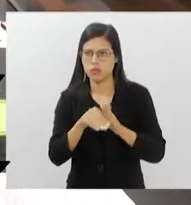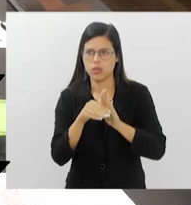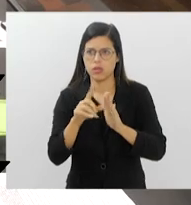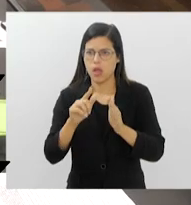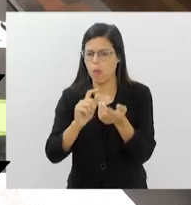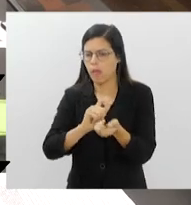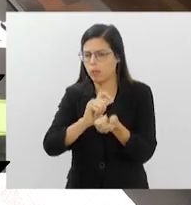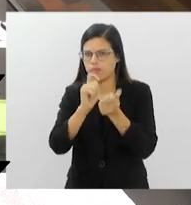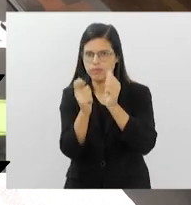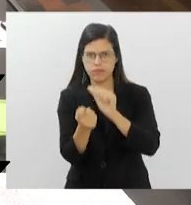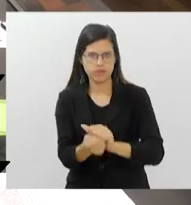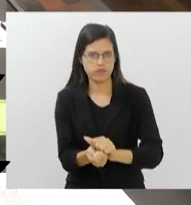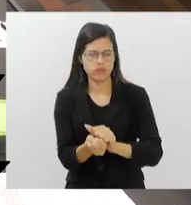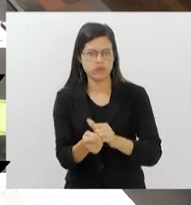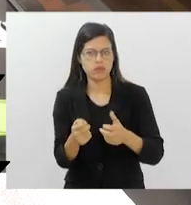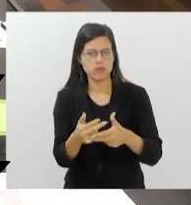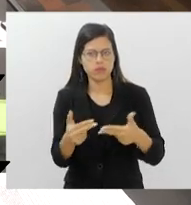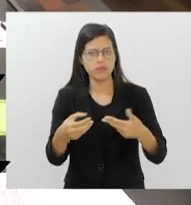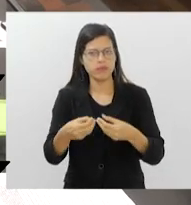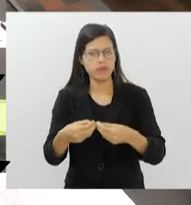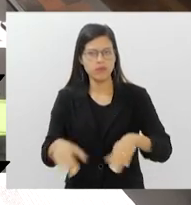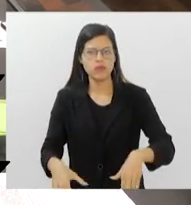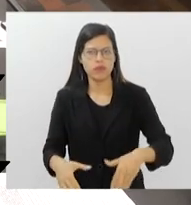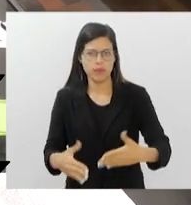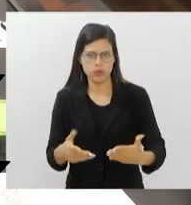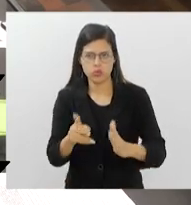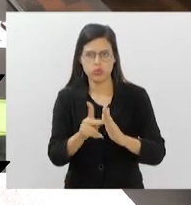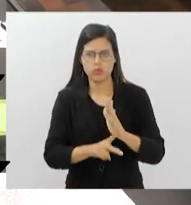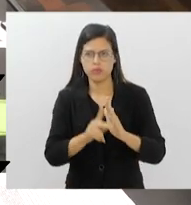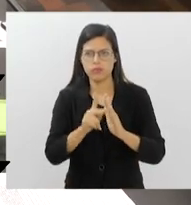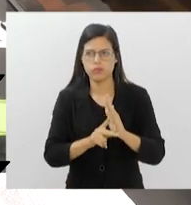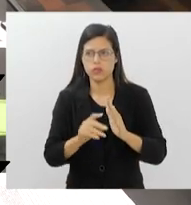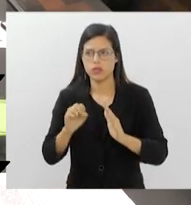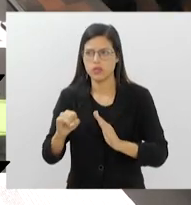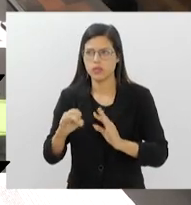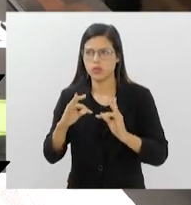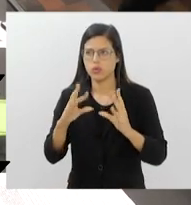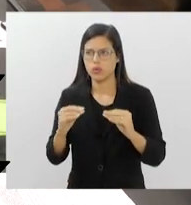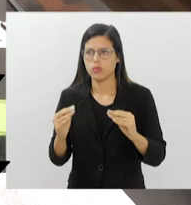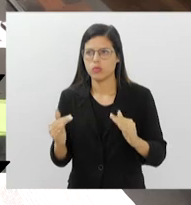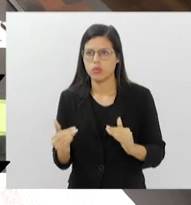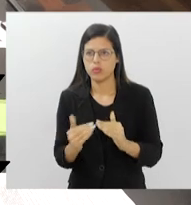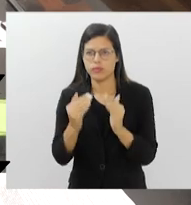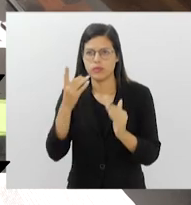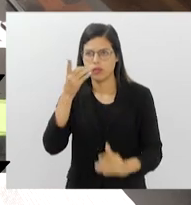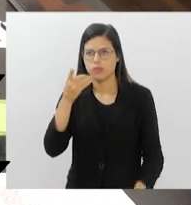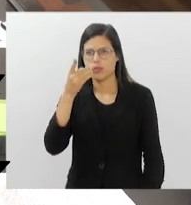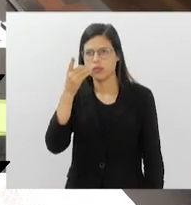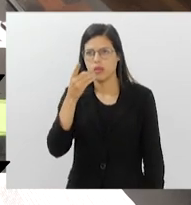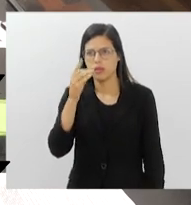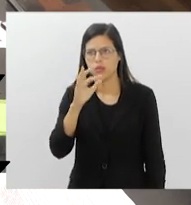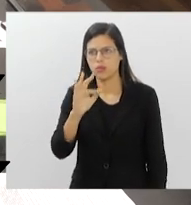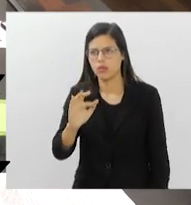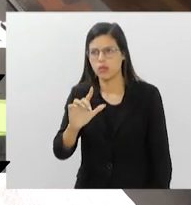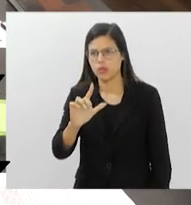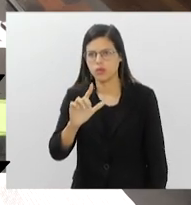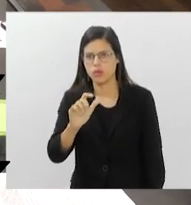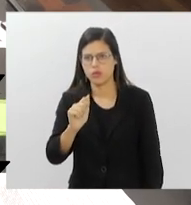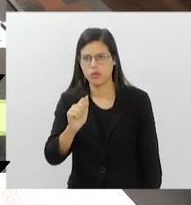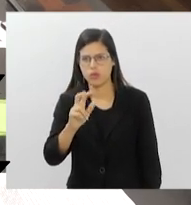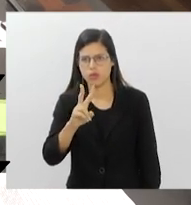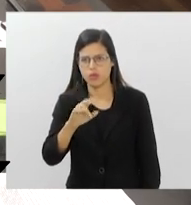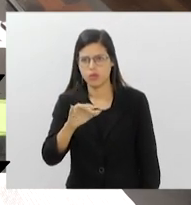vista de algo que prejudique de forma insanável o projeto se todos tiver tiverem de acordo Deputado Flávio serafine e depois Deputado Luis